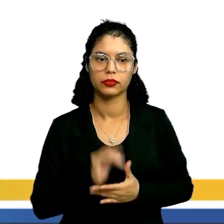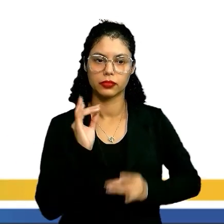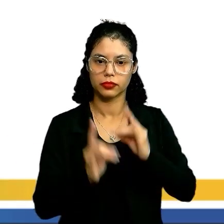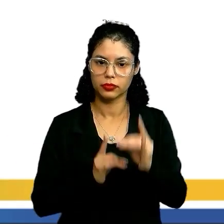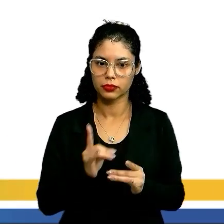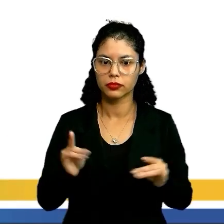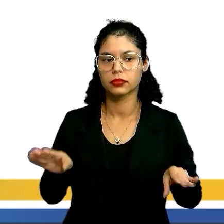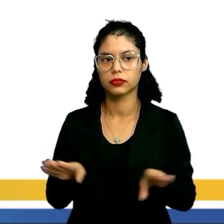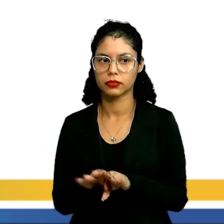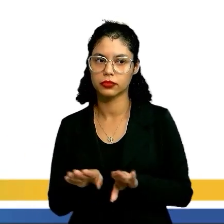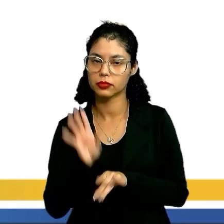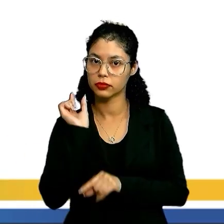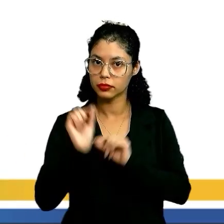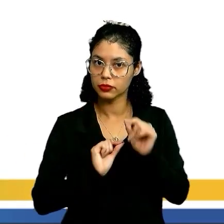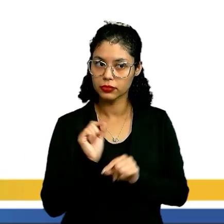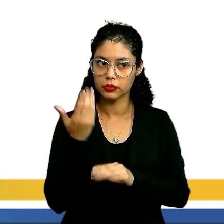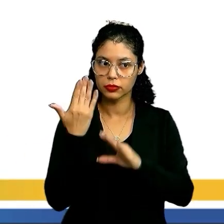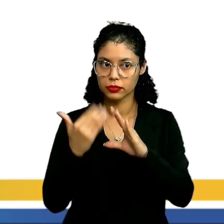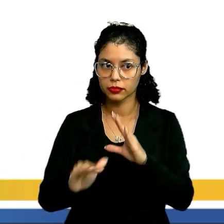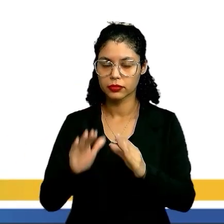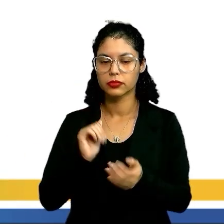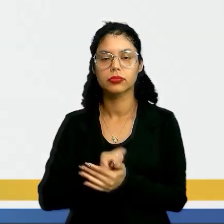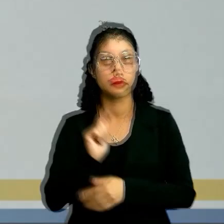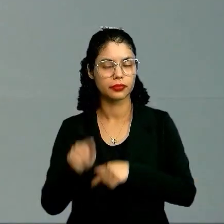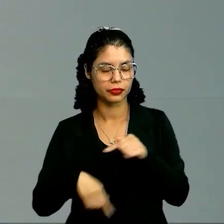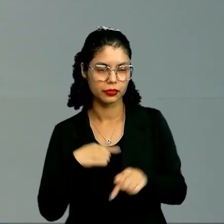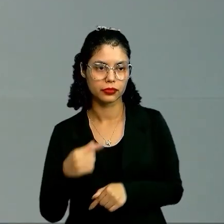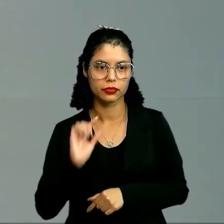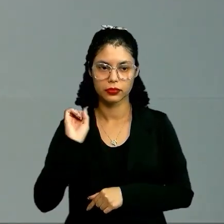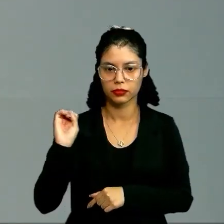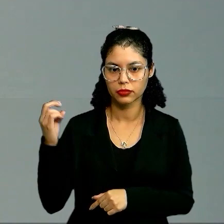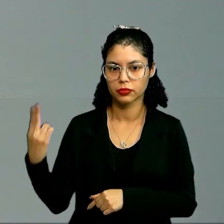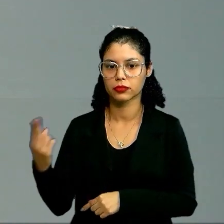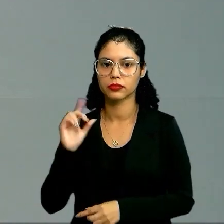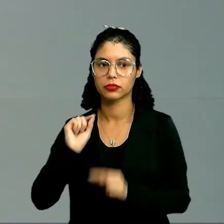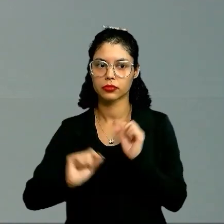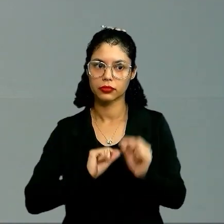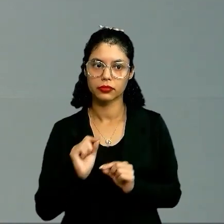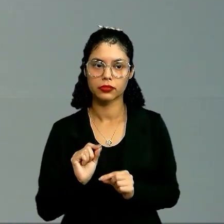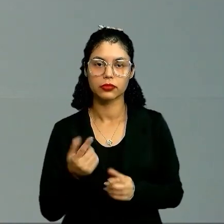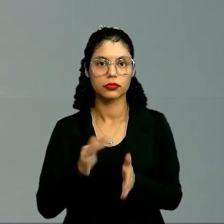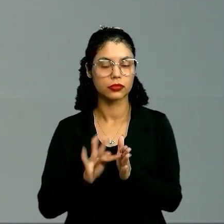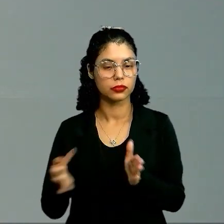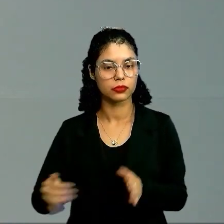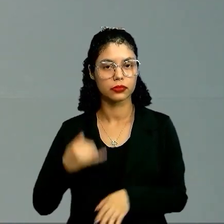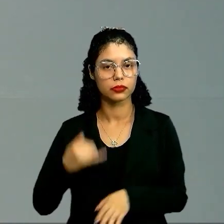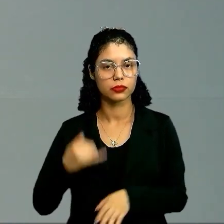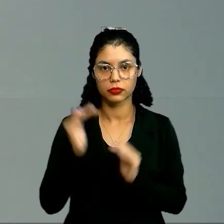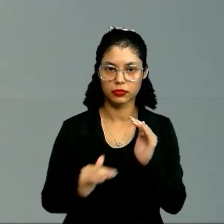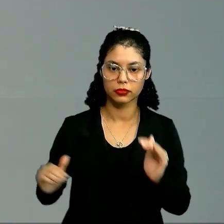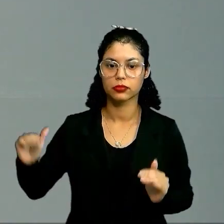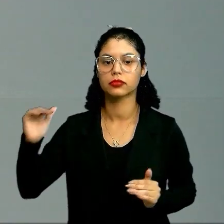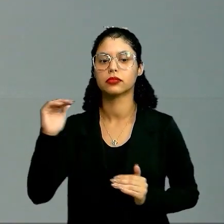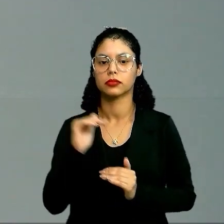hormônios, pessoal, eles são o quê? Mensageiros químicos. Ou seja, a função dele é